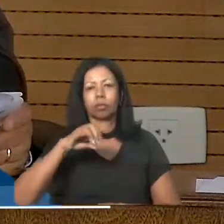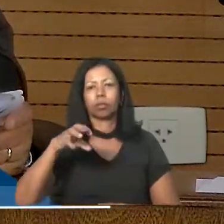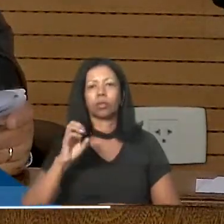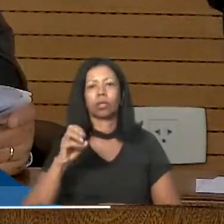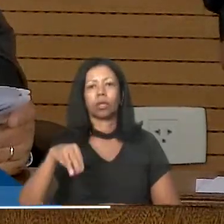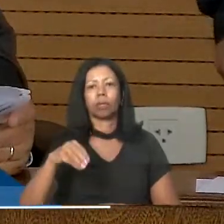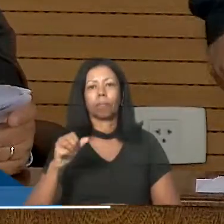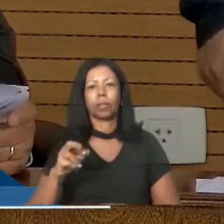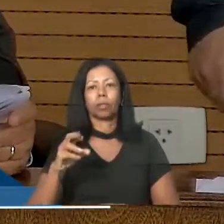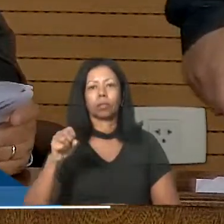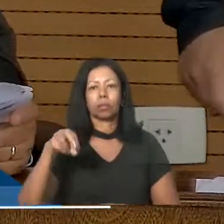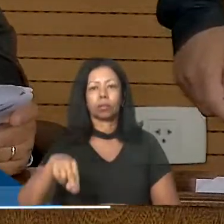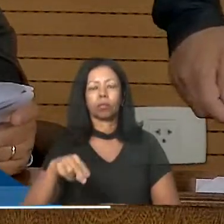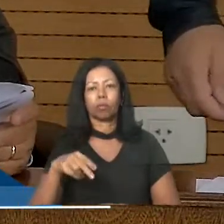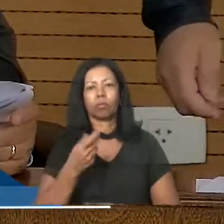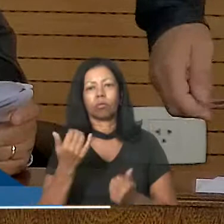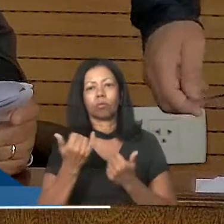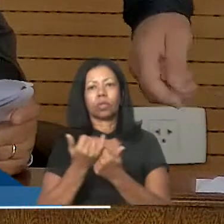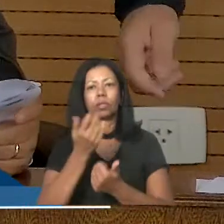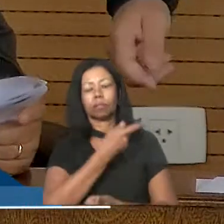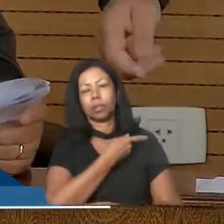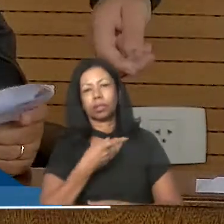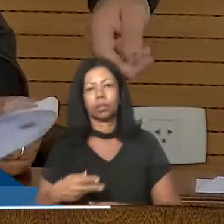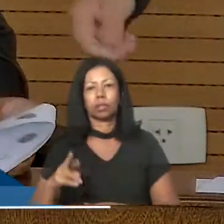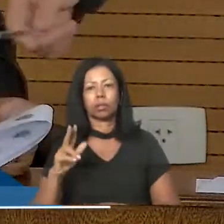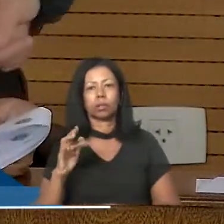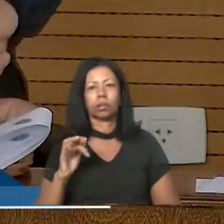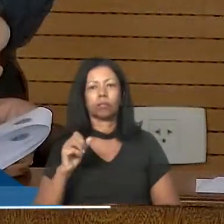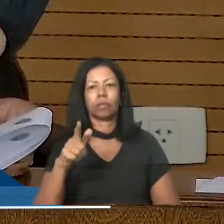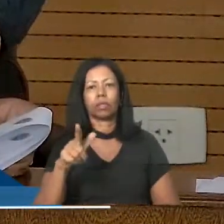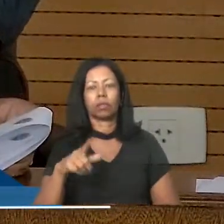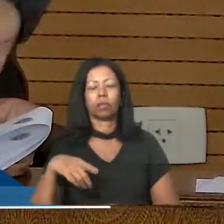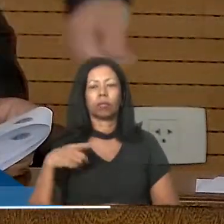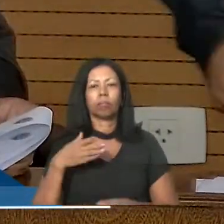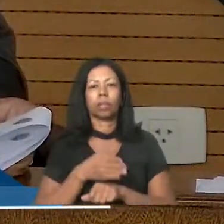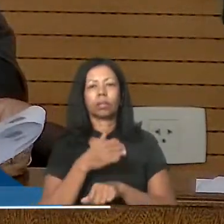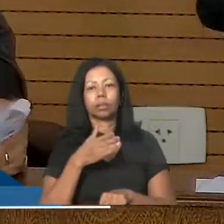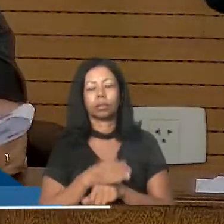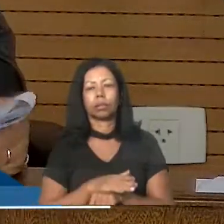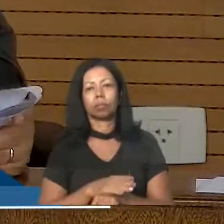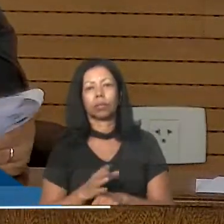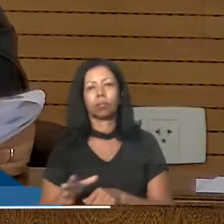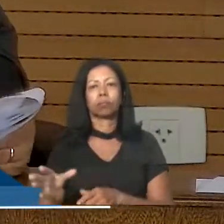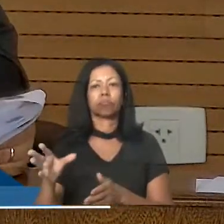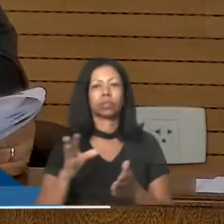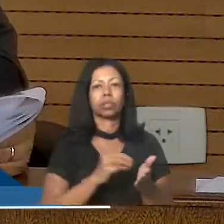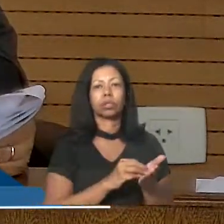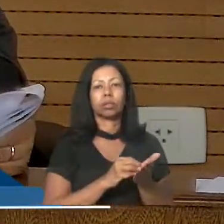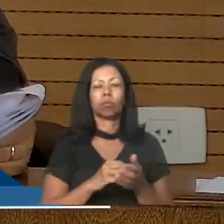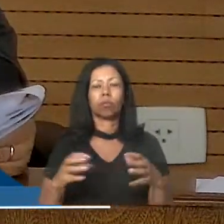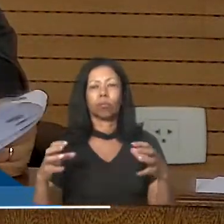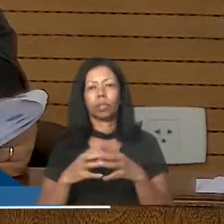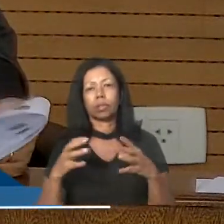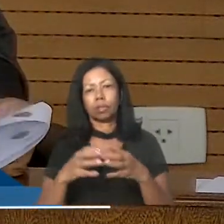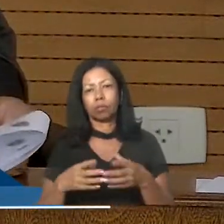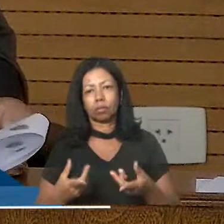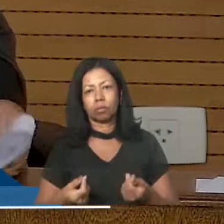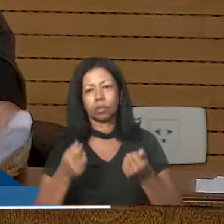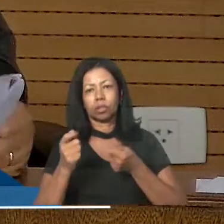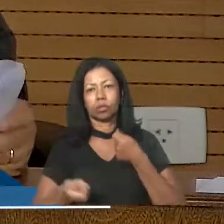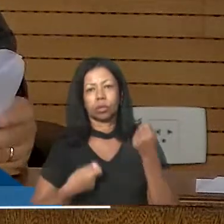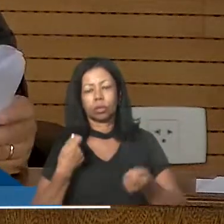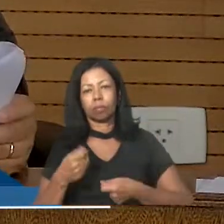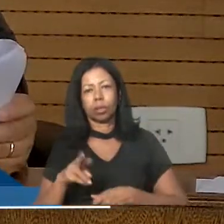Souza, vice-presidente. Rafael de Souza Vilar, membro. Com restrição. Comissão de Finanças e